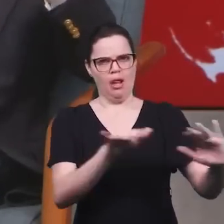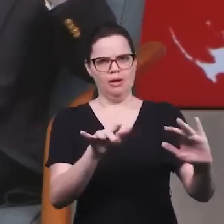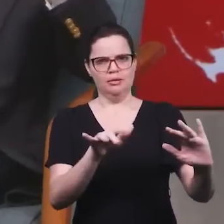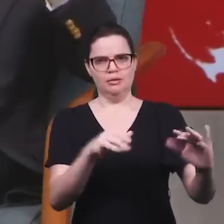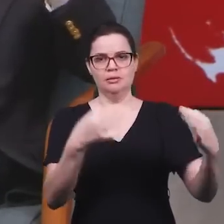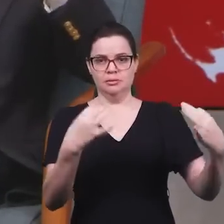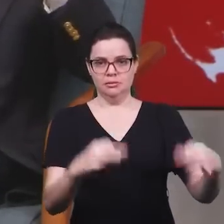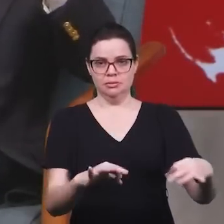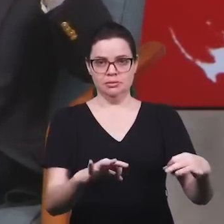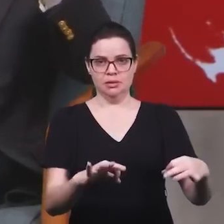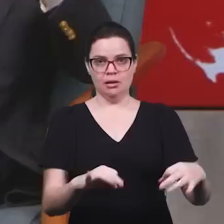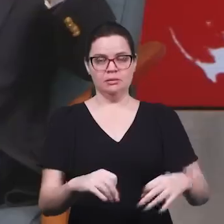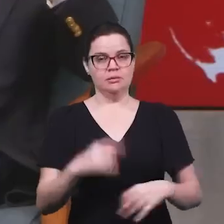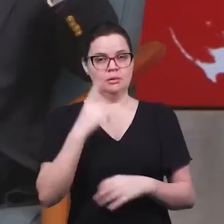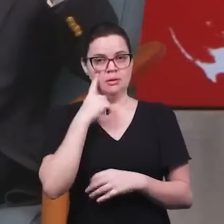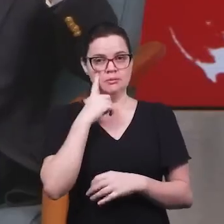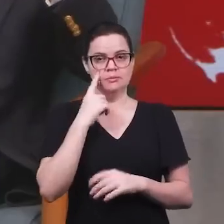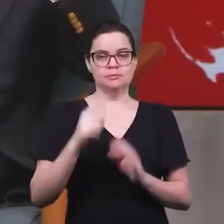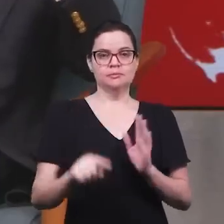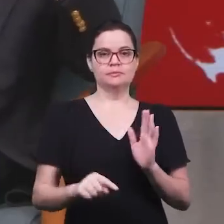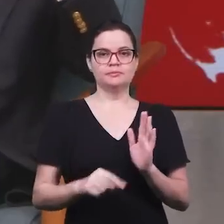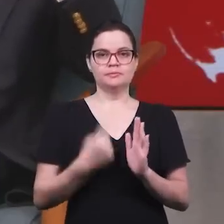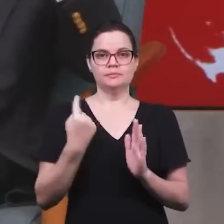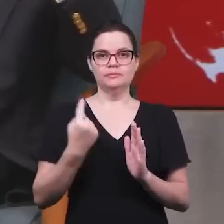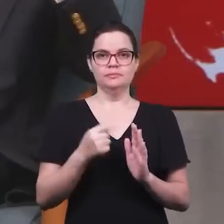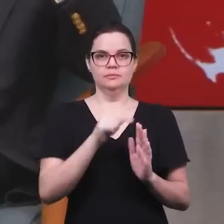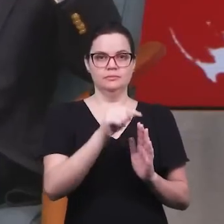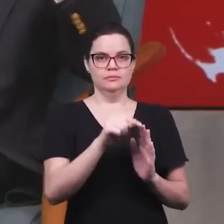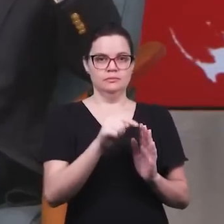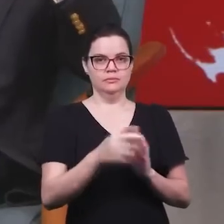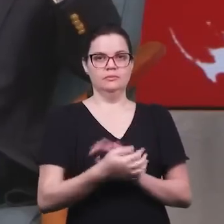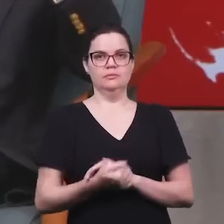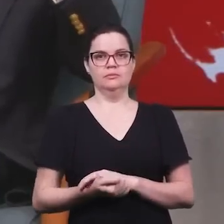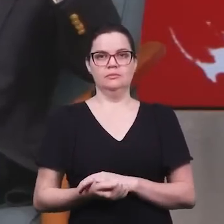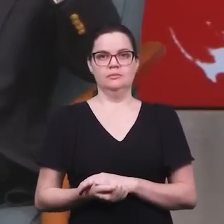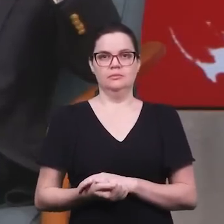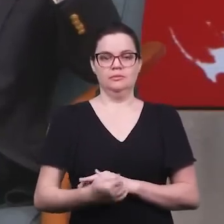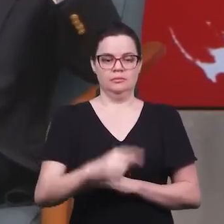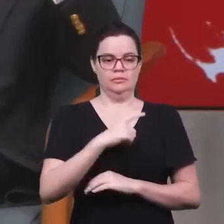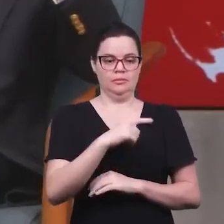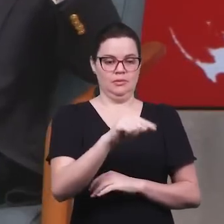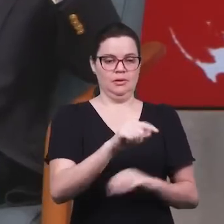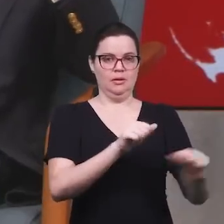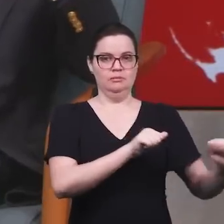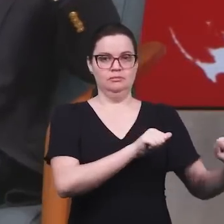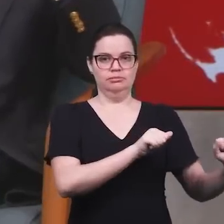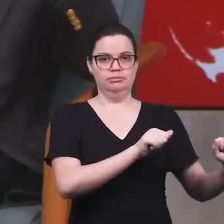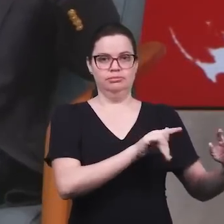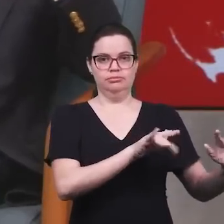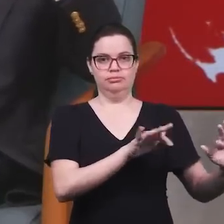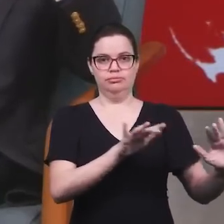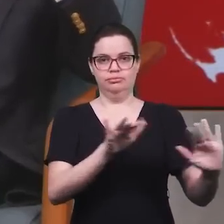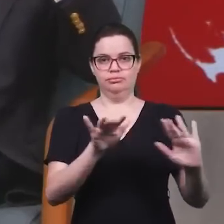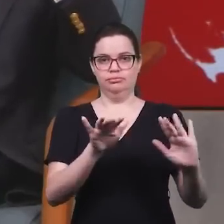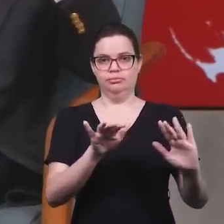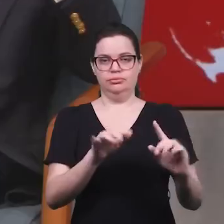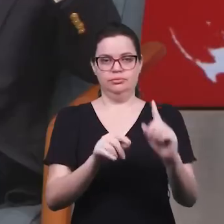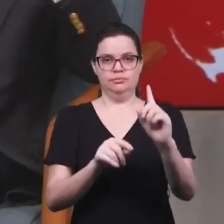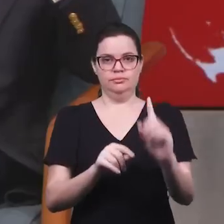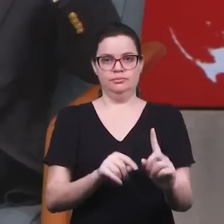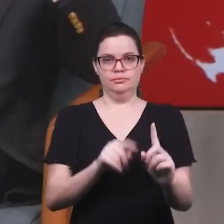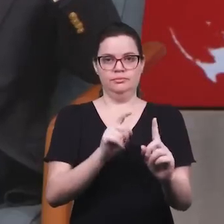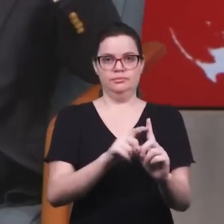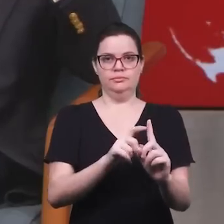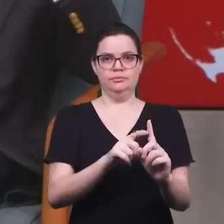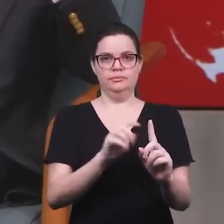ia ali naquela multidão um filho único de um pai